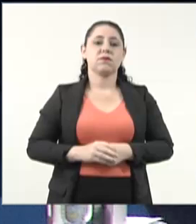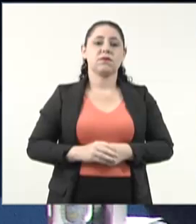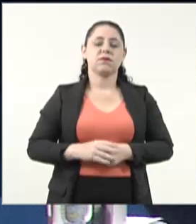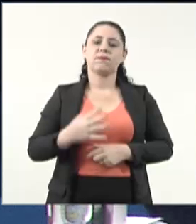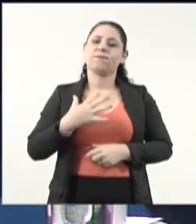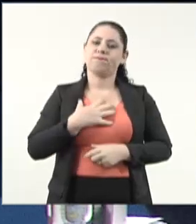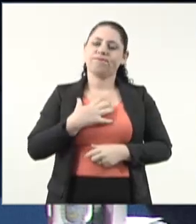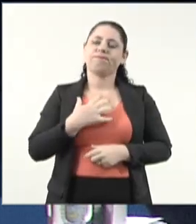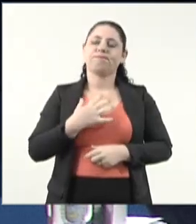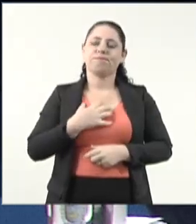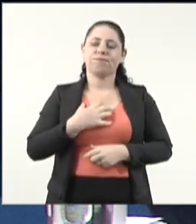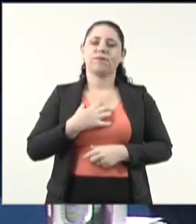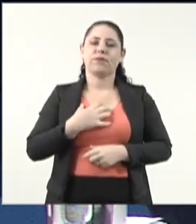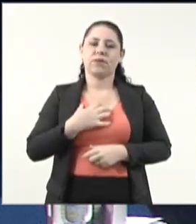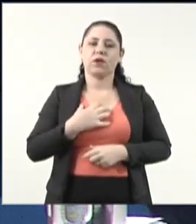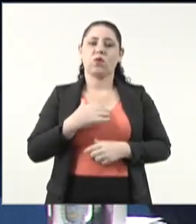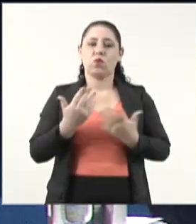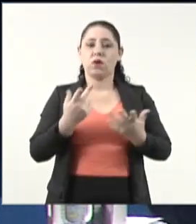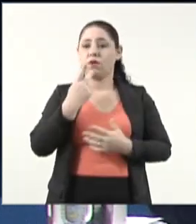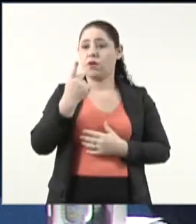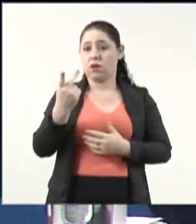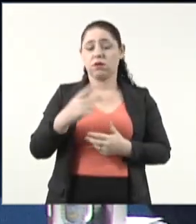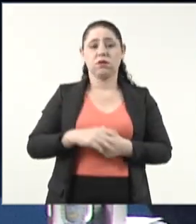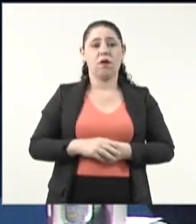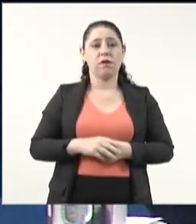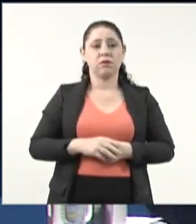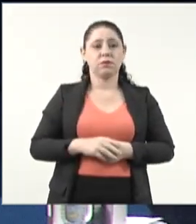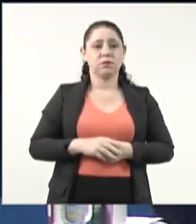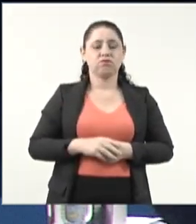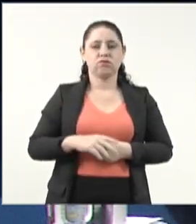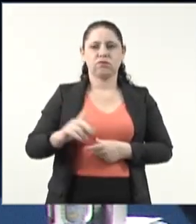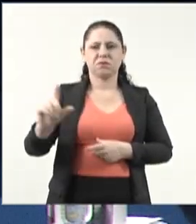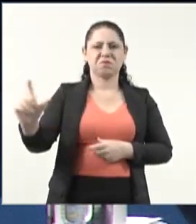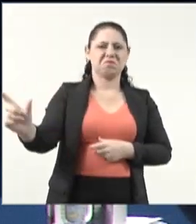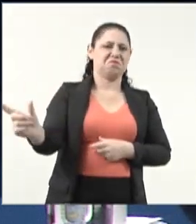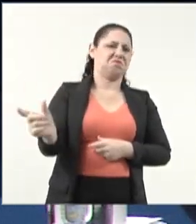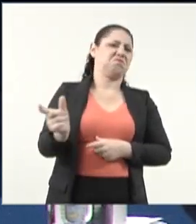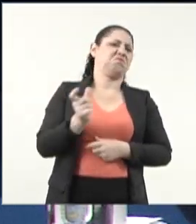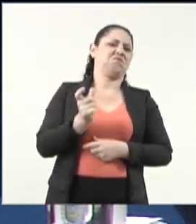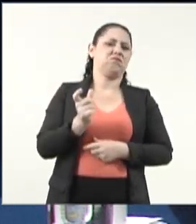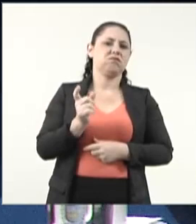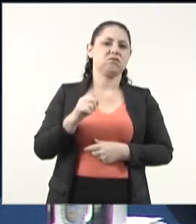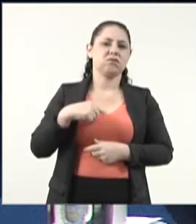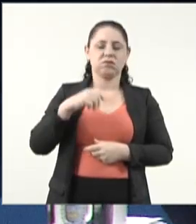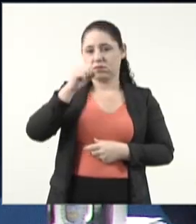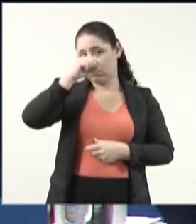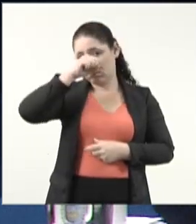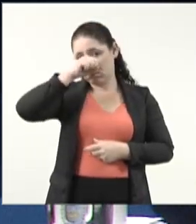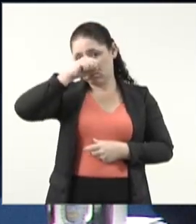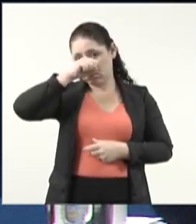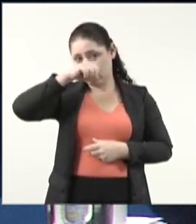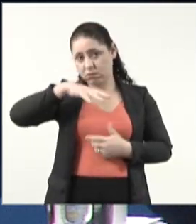nos sentimos também agredida quando você foi de forma tão violenta